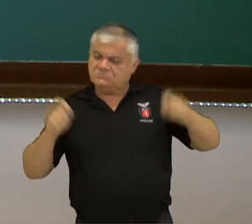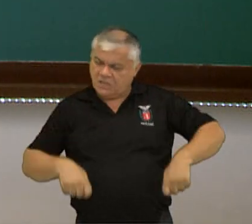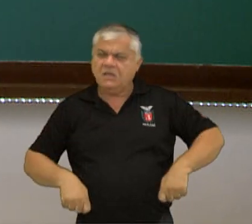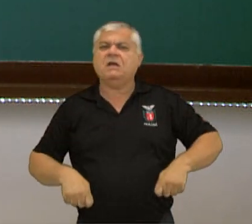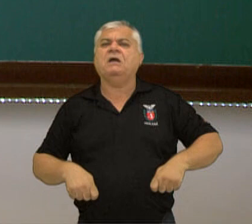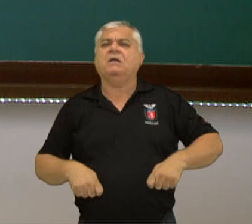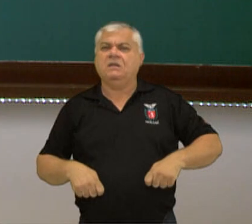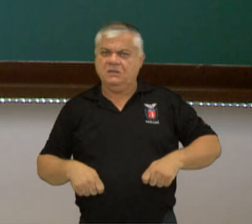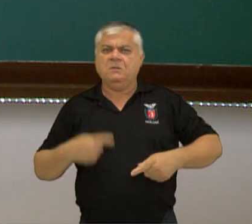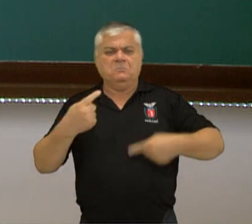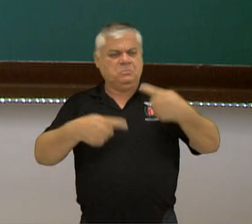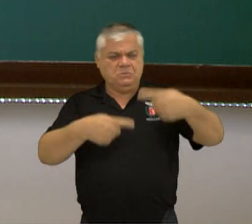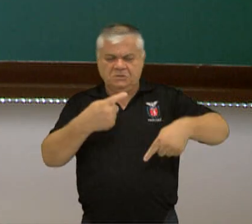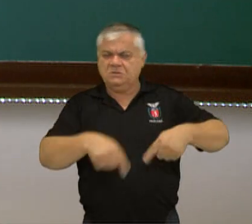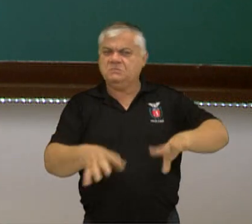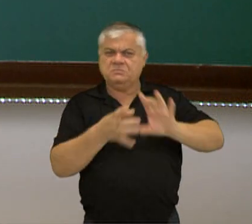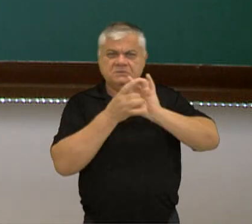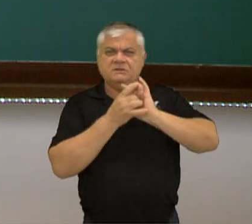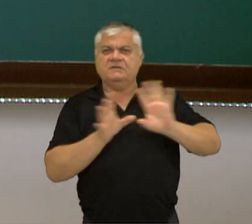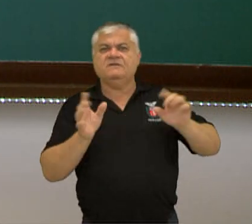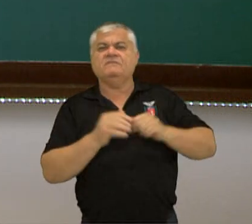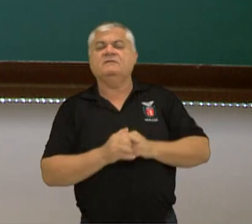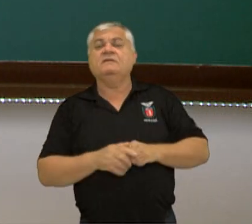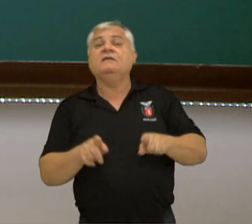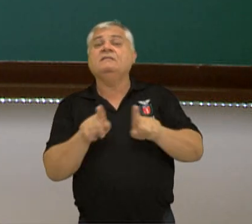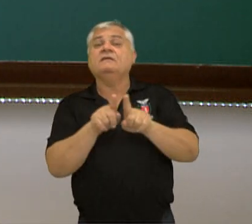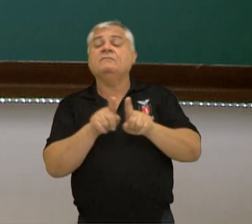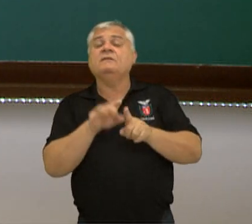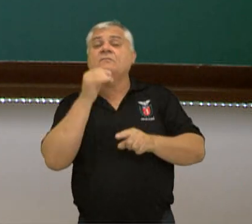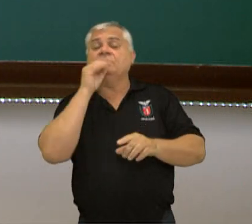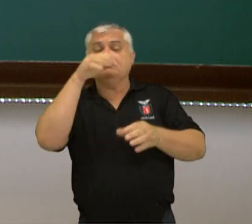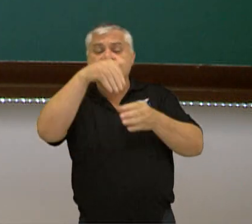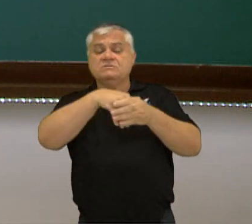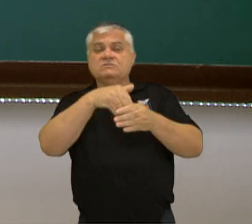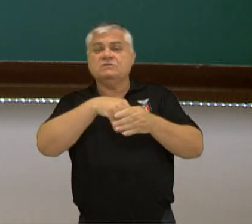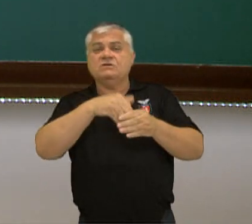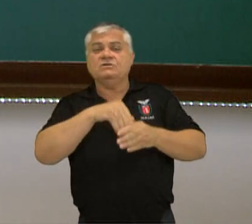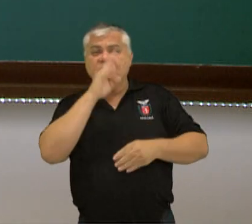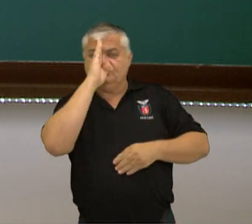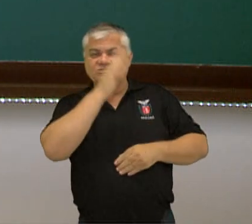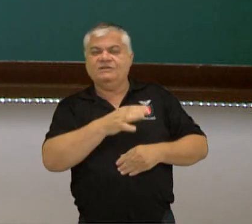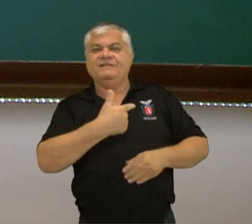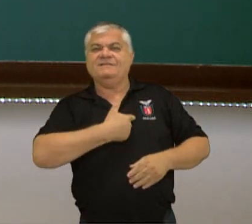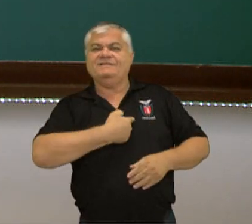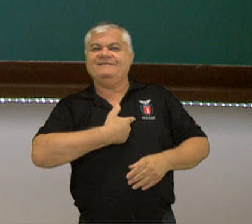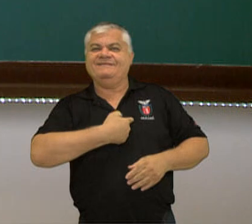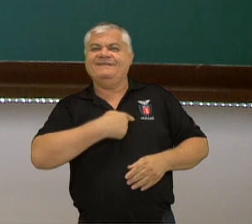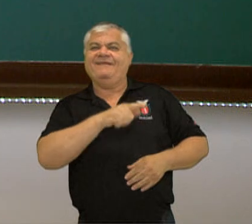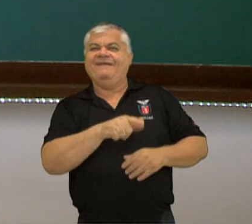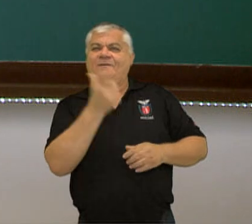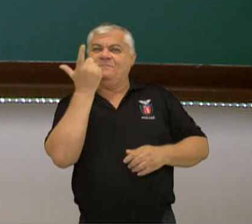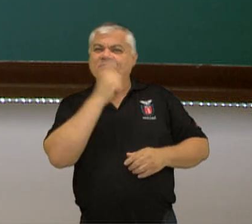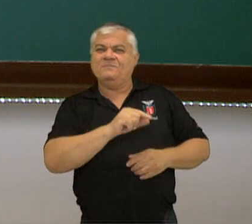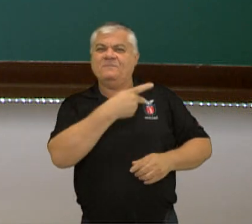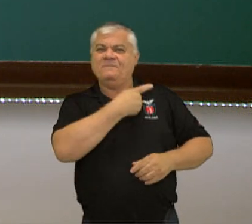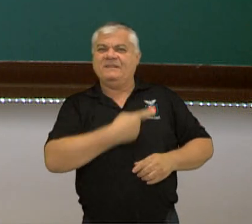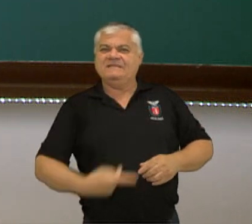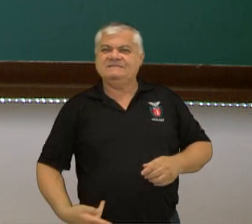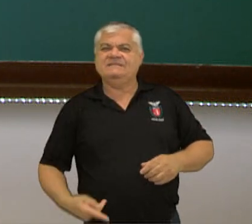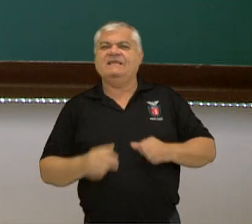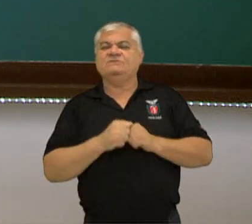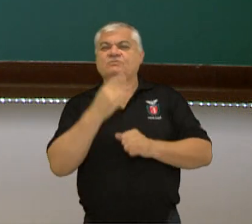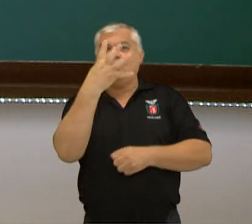discussões políticas e ainda determinou a eleição indireta de Getúlio Vargas para a presidência da República por um mandato